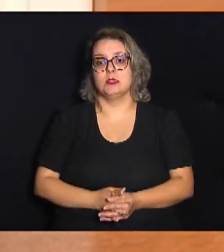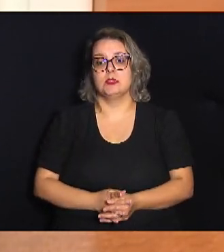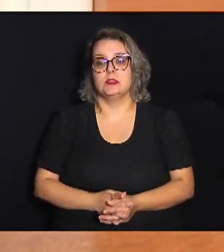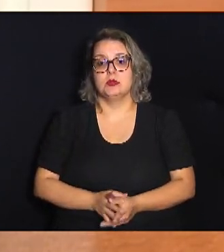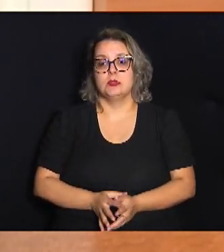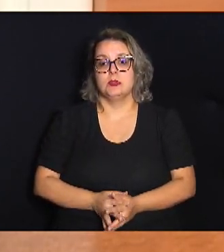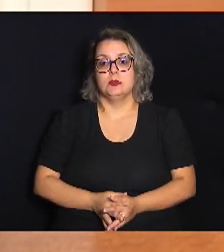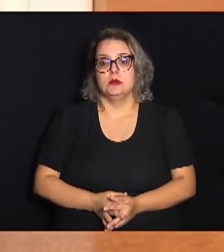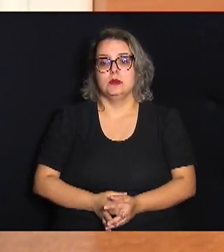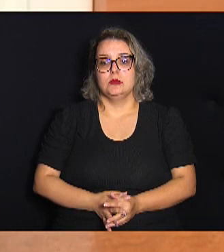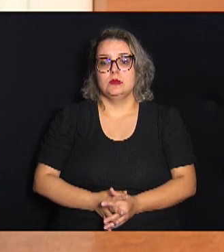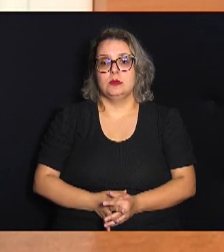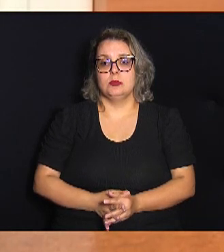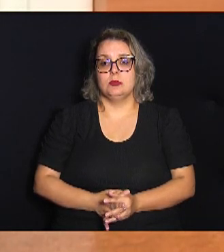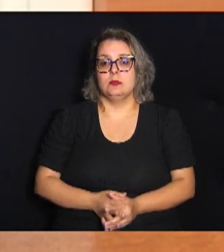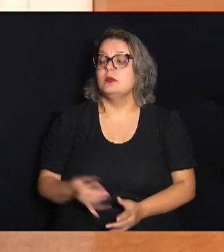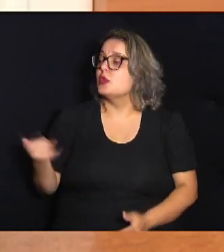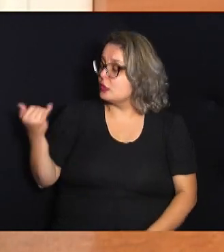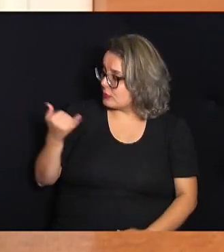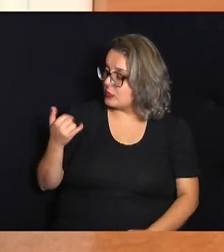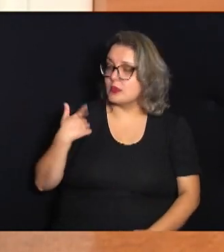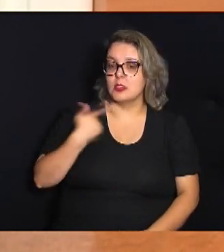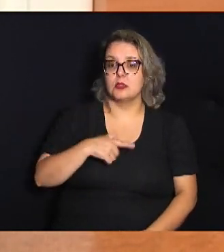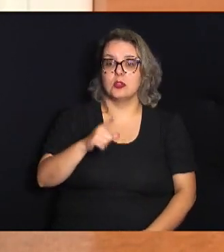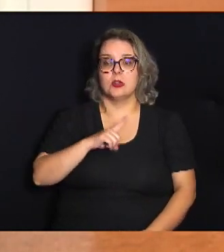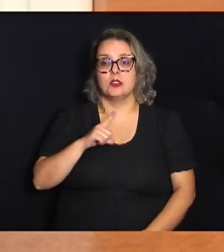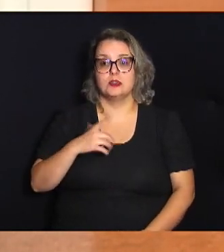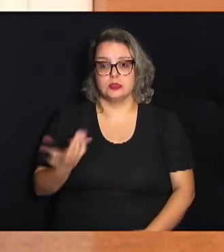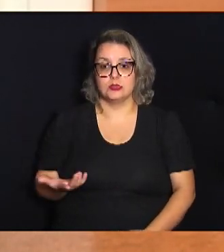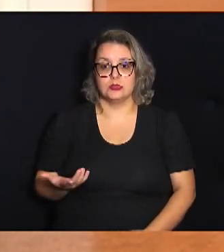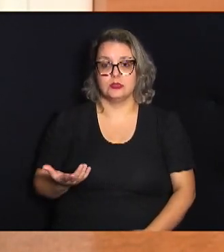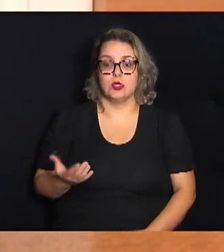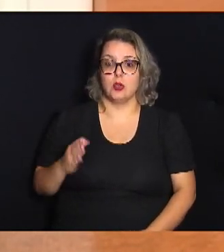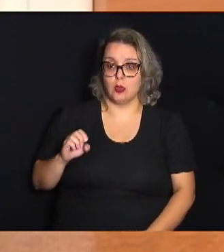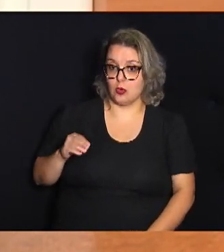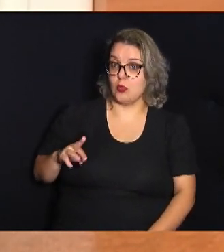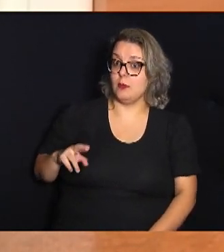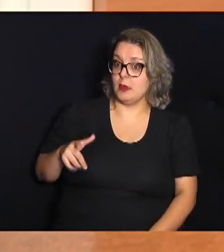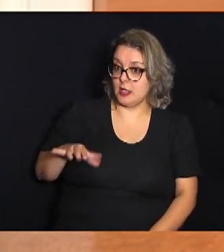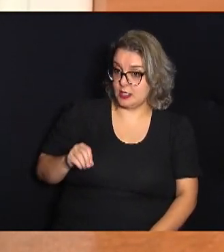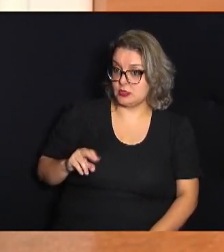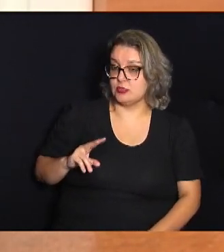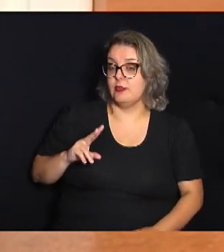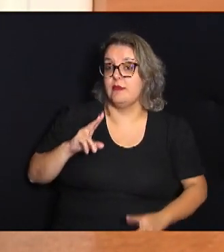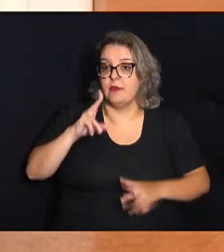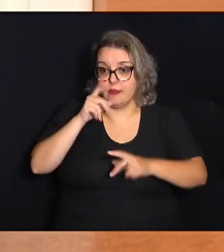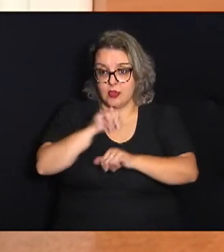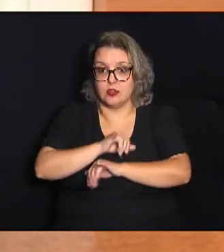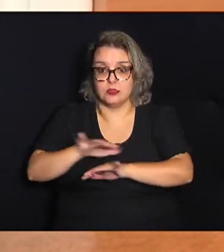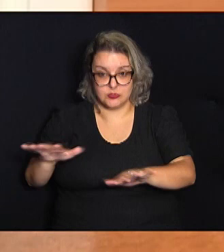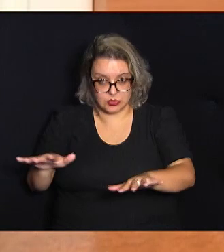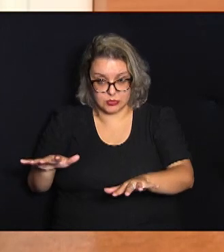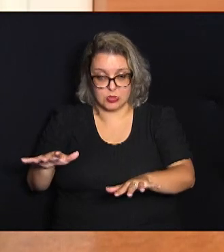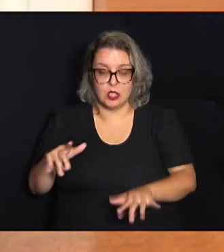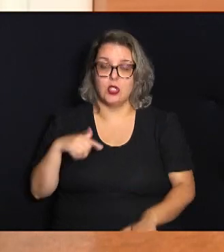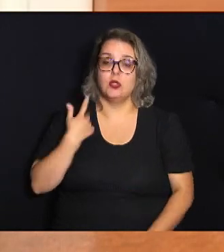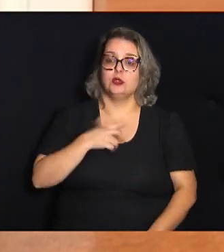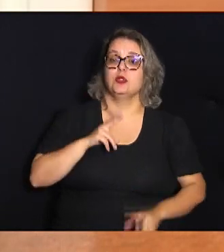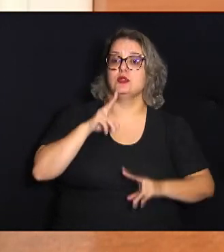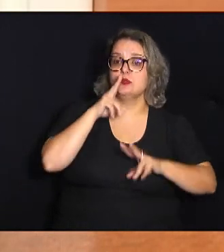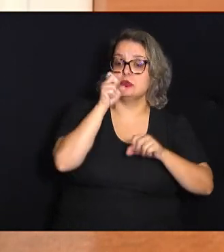no que ele falou, para nós termos um comércio, uma exportação forte, ou seja, de fora a gente tem que estar fortalecido